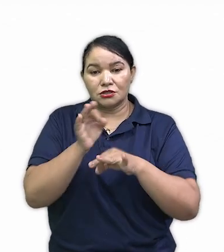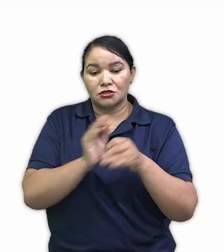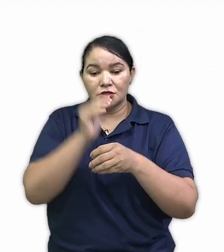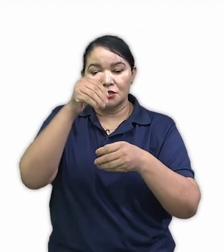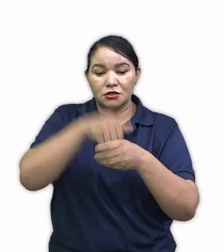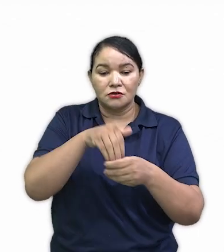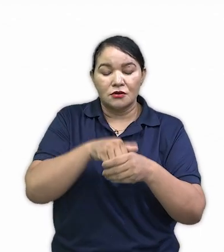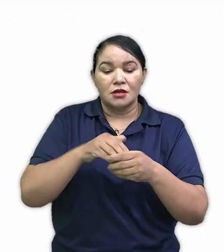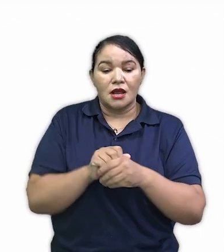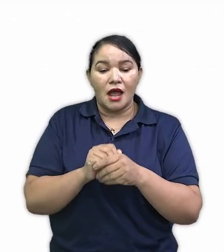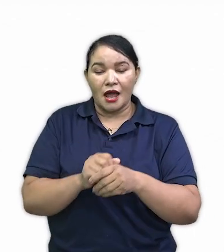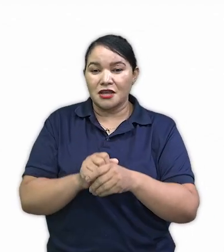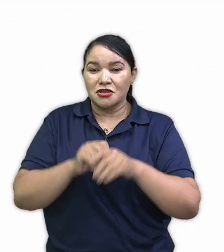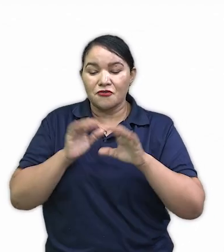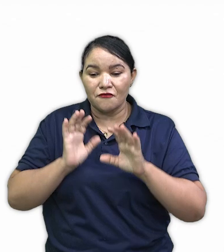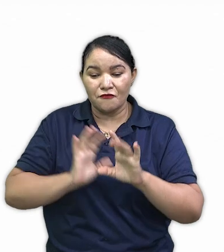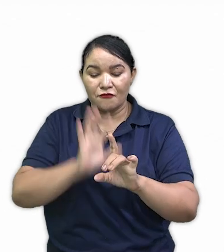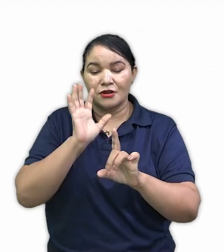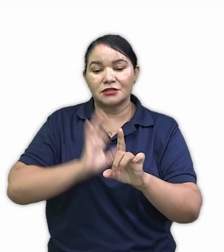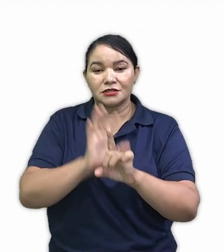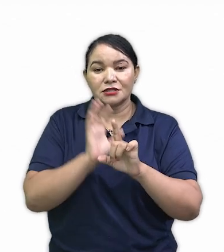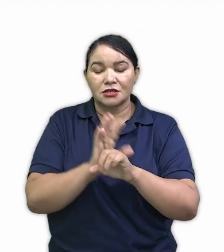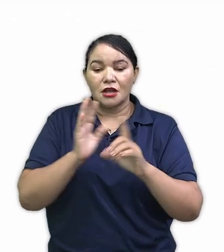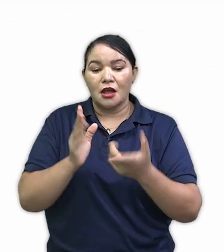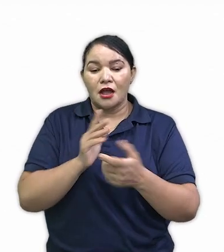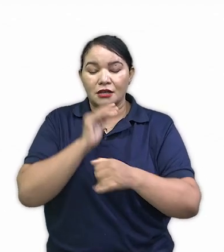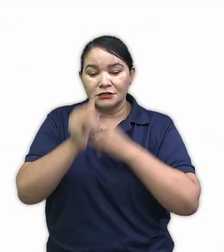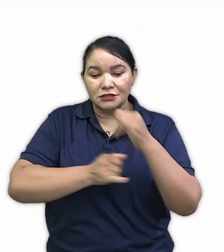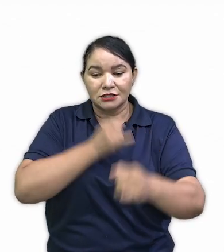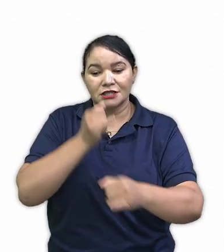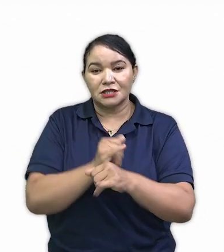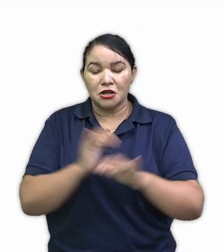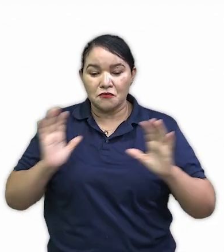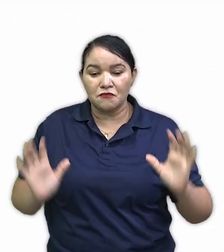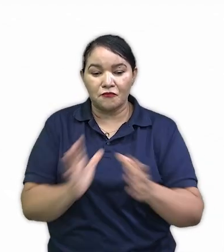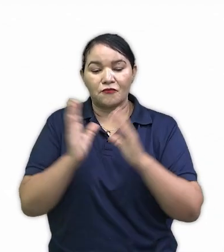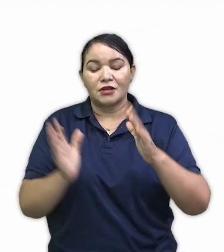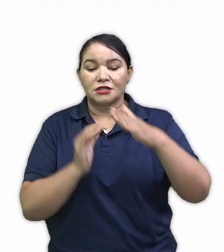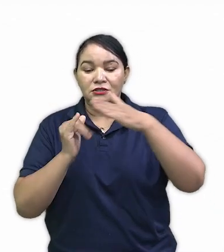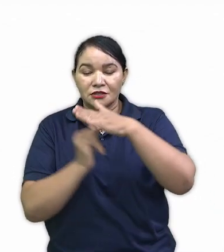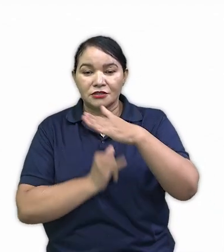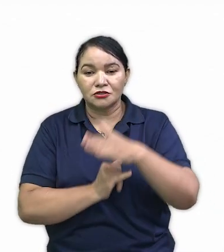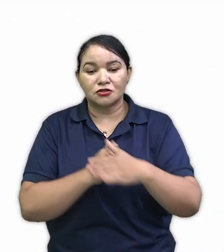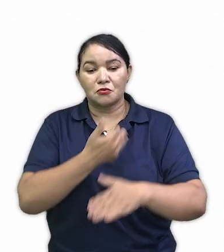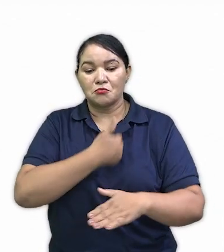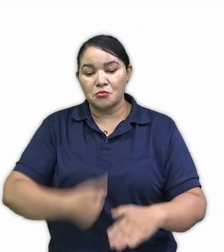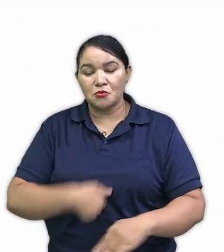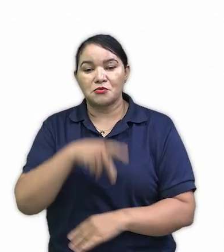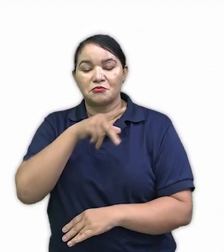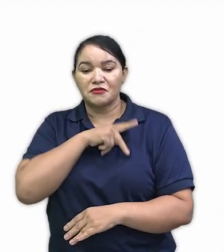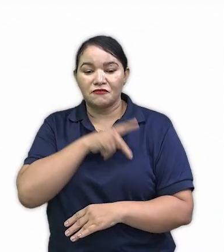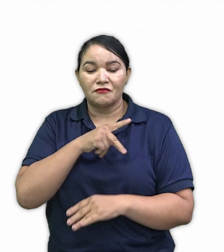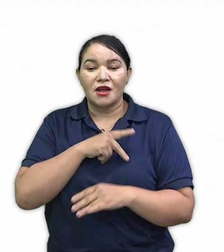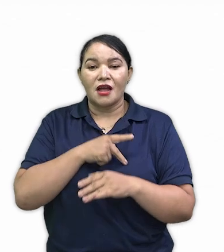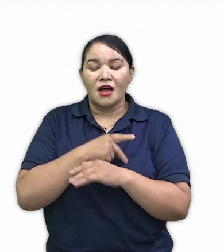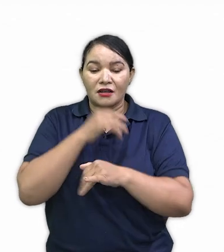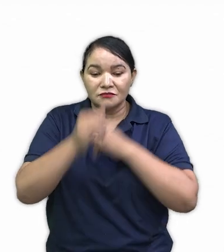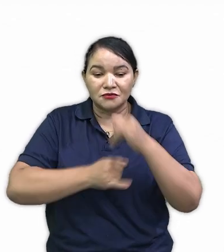com apoio de artistas, influenciadores, personalidades, instituições públicas, privadas,